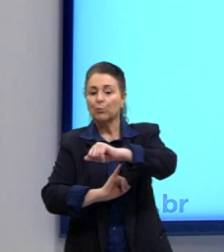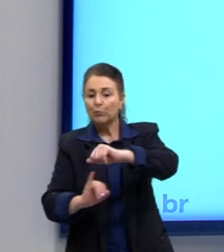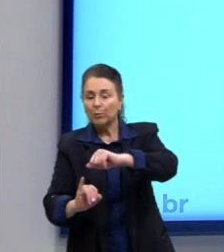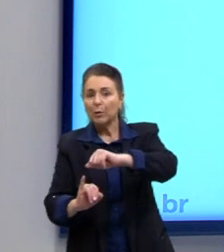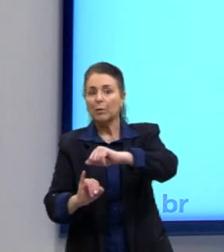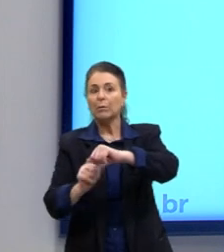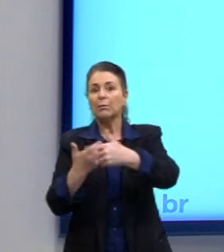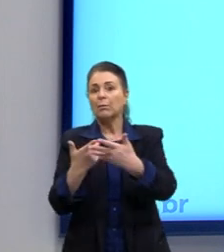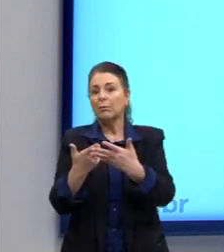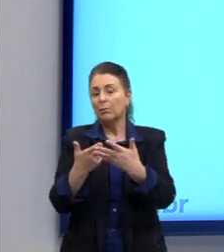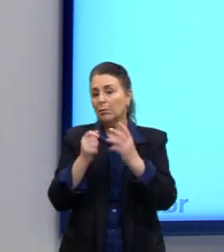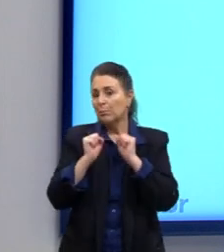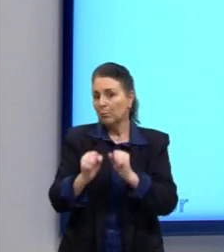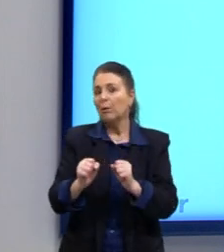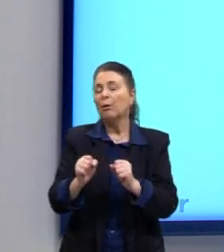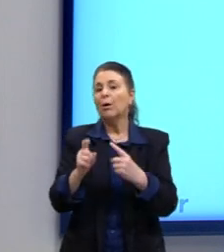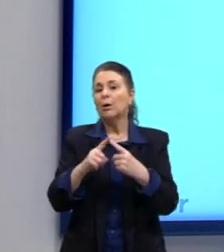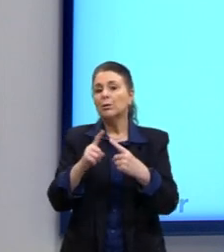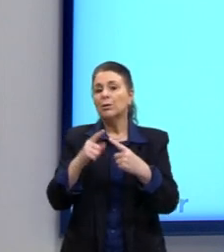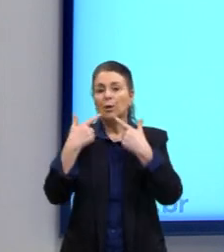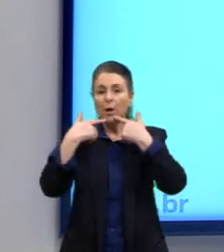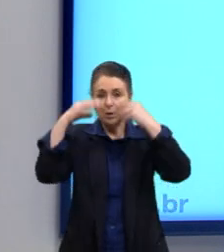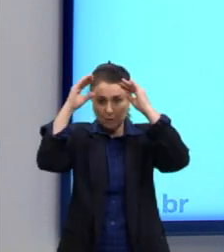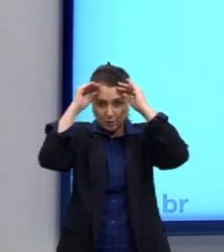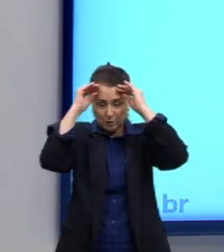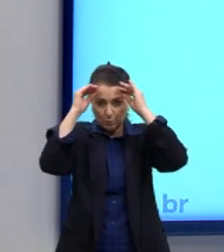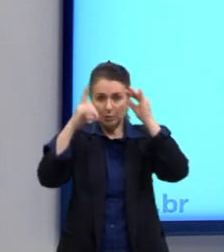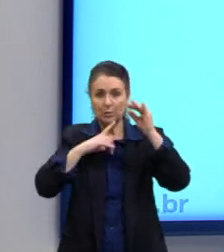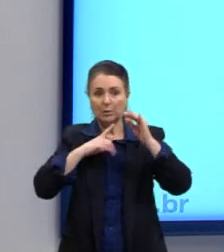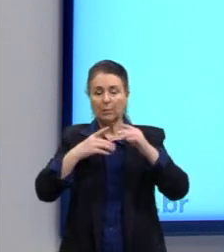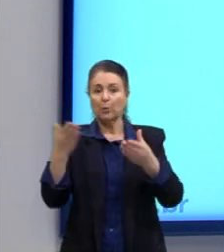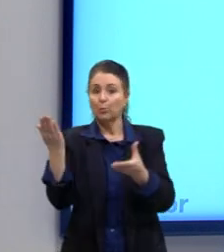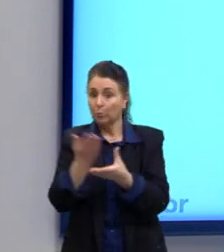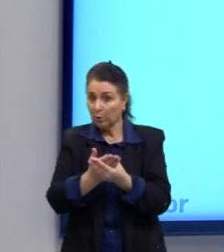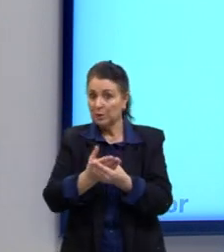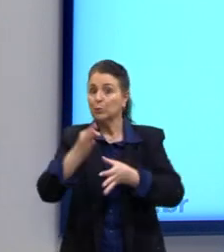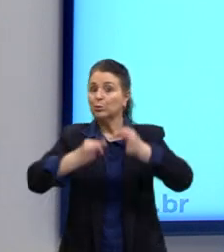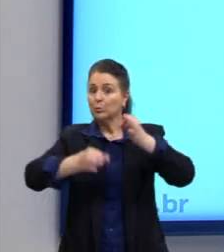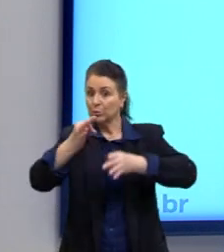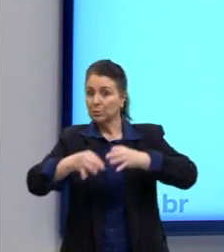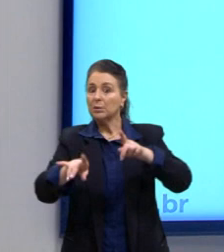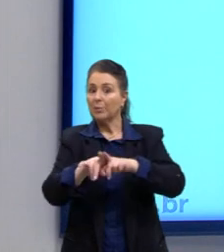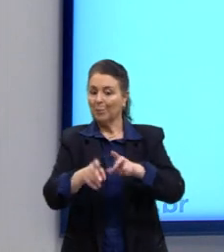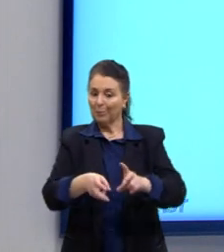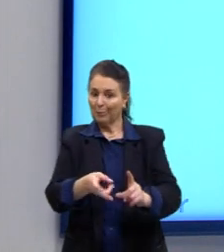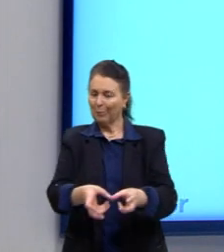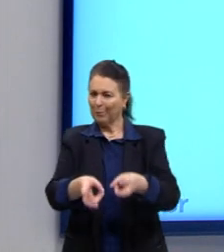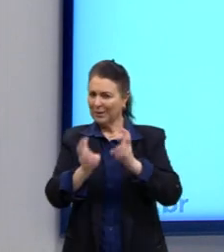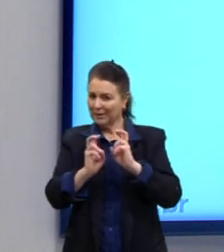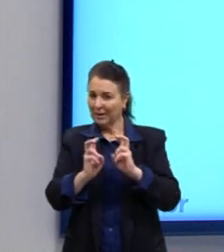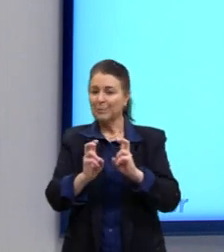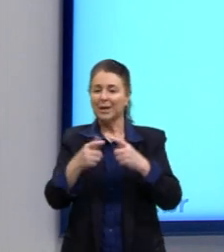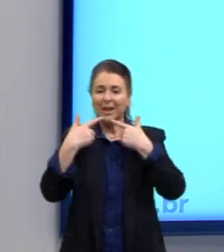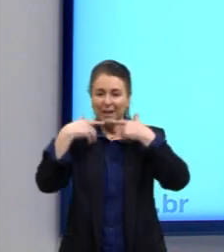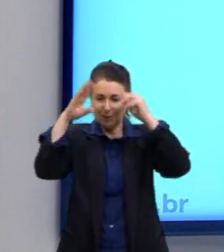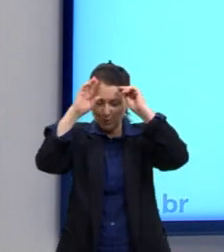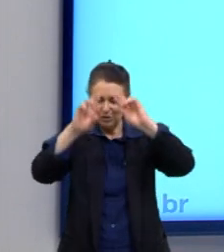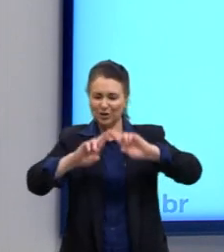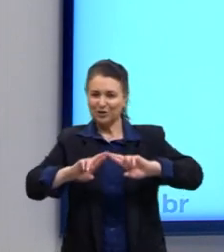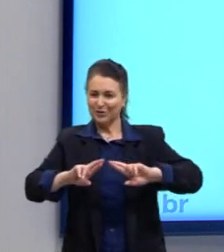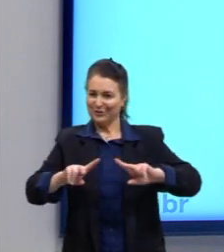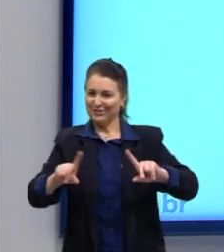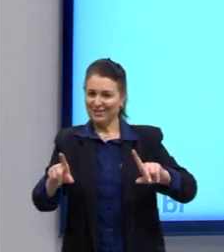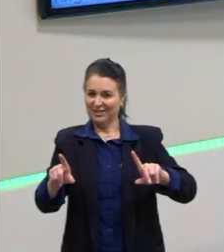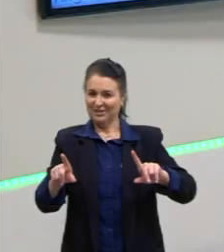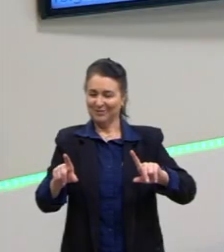né Se vocês lidarem com algum processo jurídico vão ver perceber que qualquer forma de linguagem ela